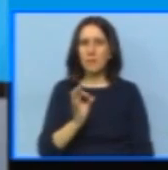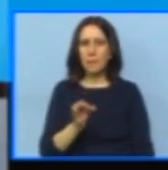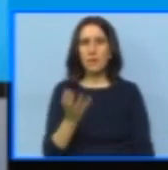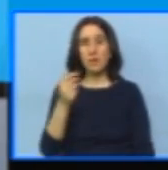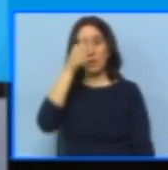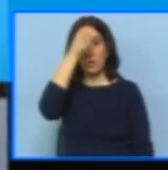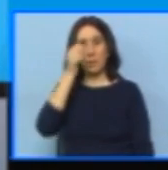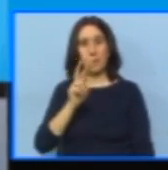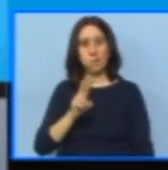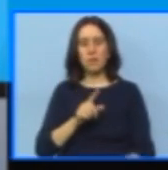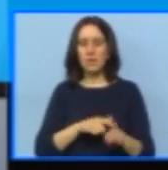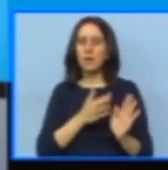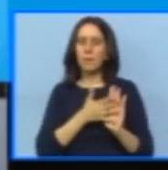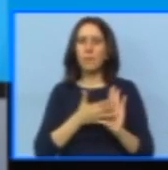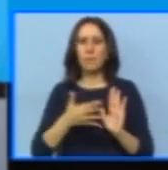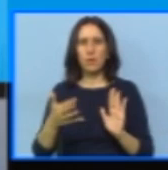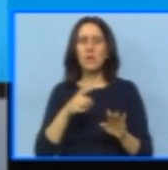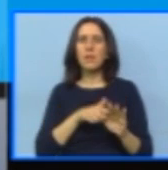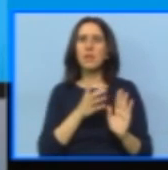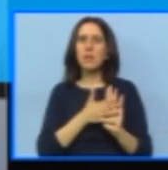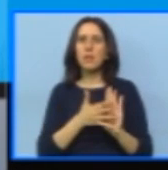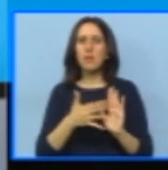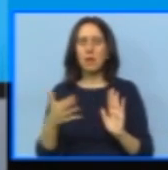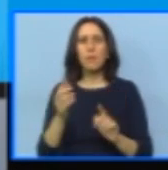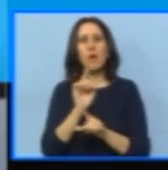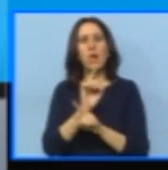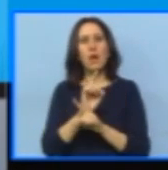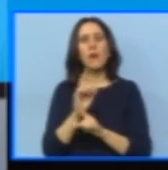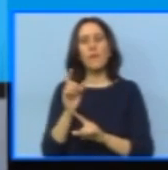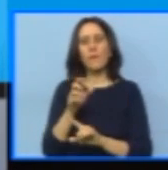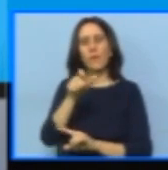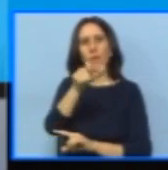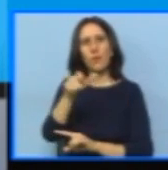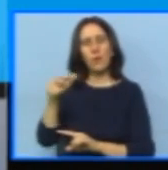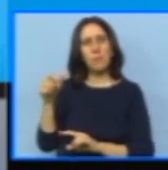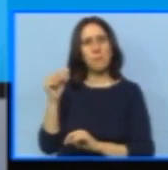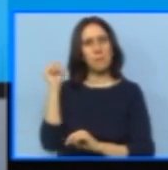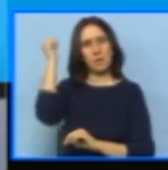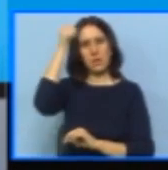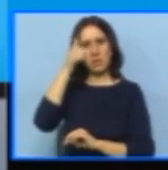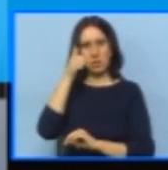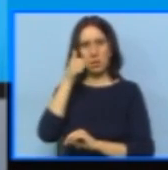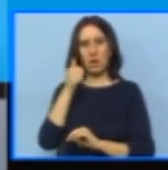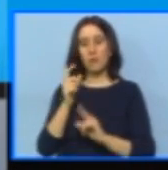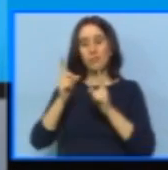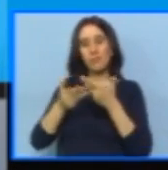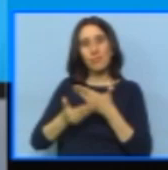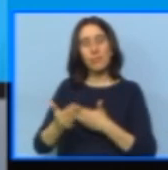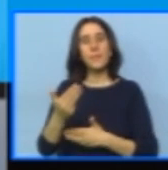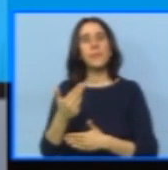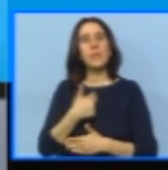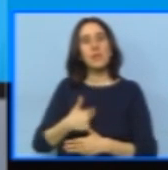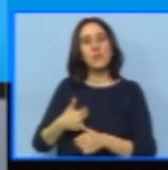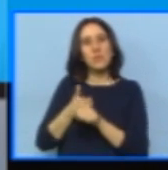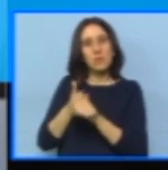ao longo deste tempo é o tempo em que os catecúmenos que foram batizados, receberam os sacramentos de iniciação cristã na Vigília